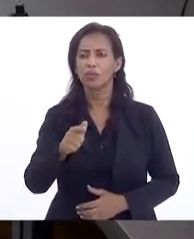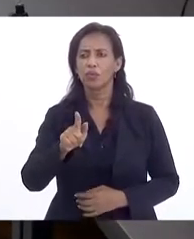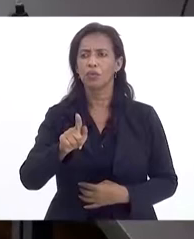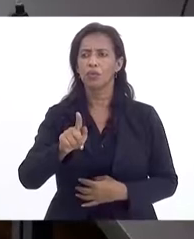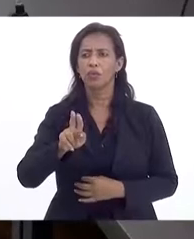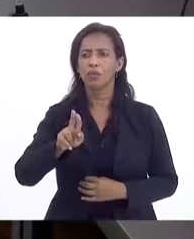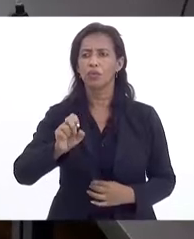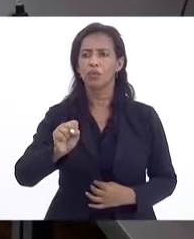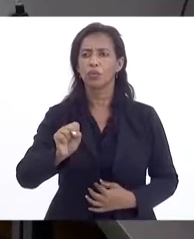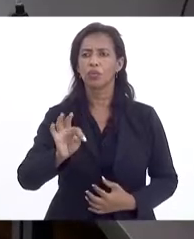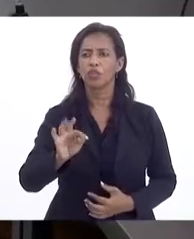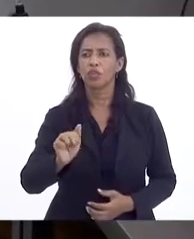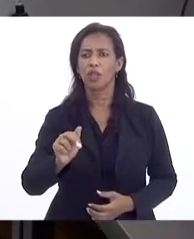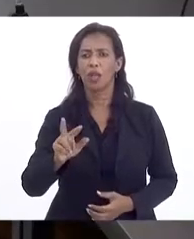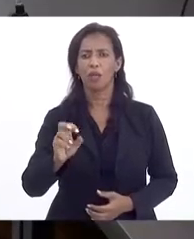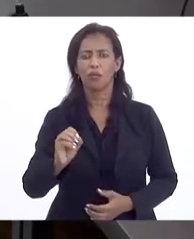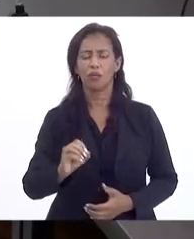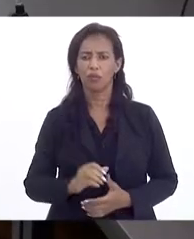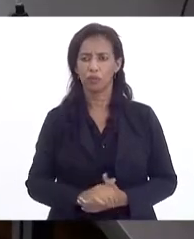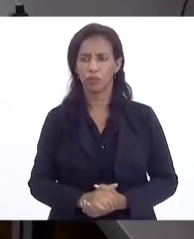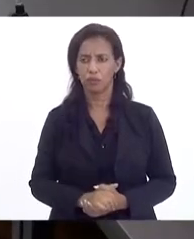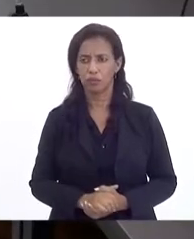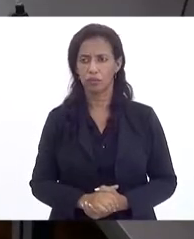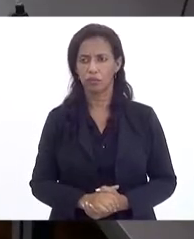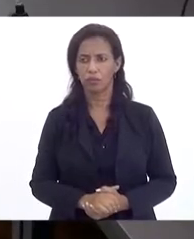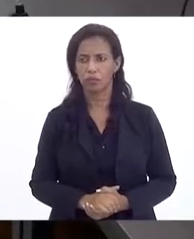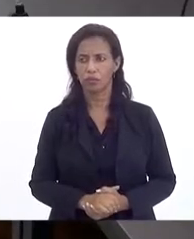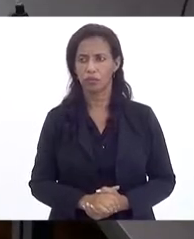só a sua pauta que está errada. Meu a